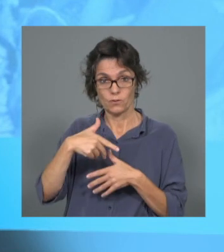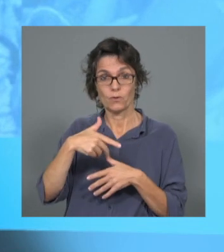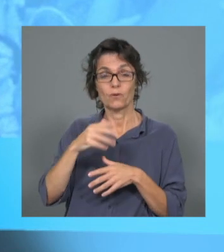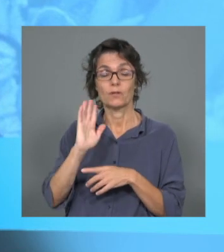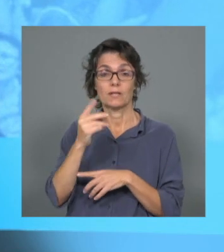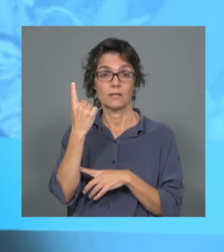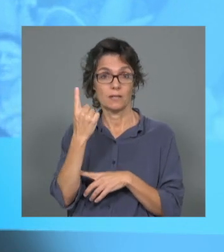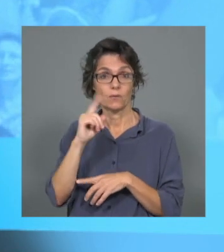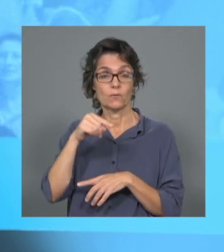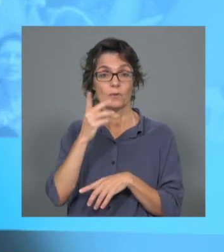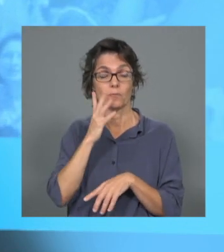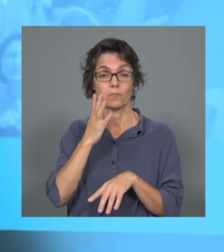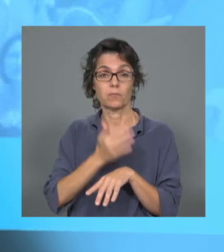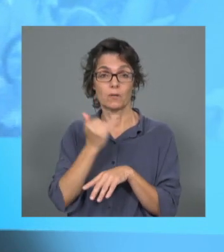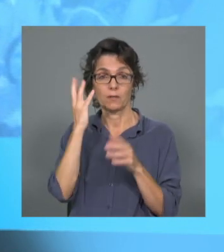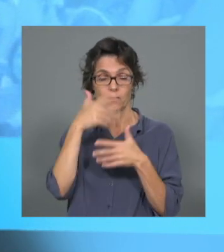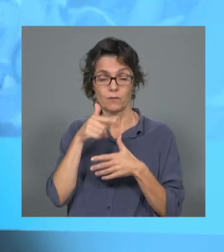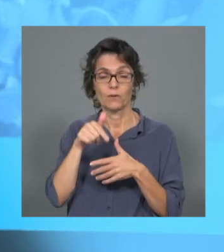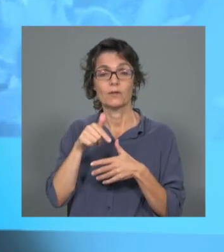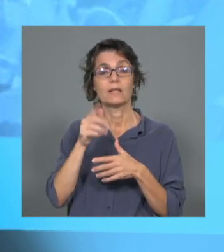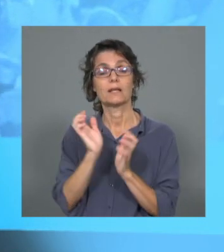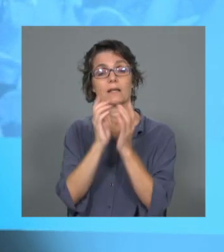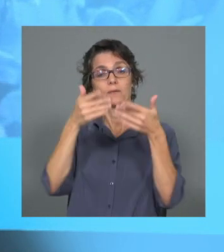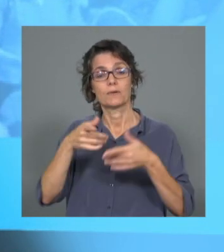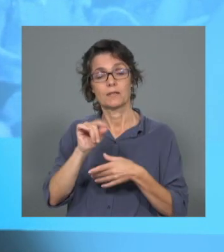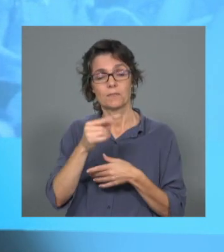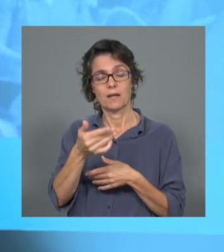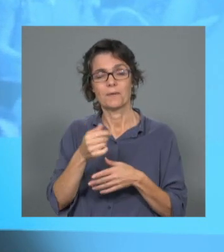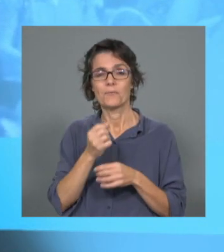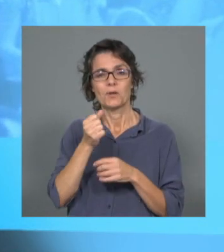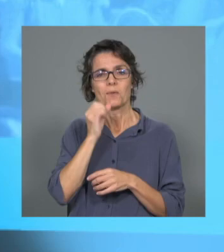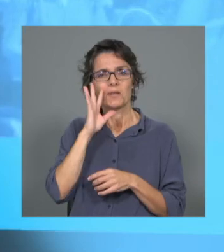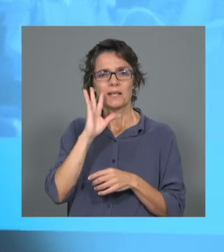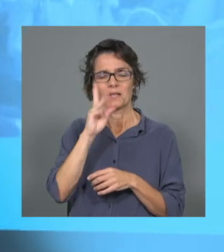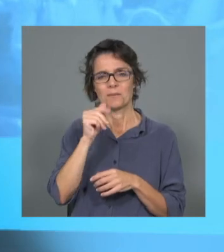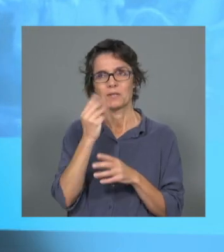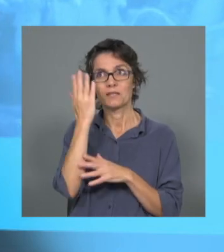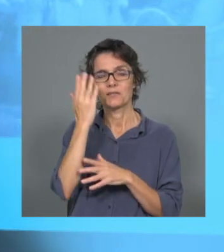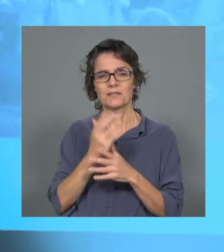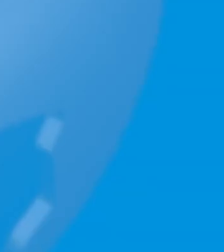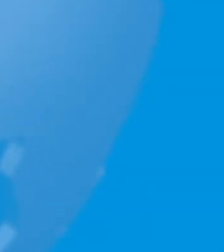a meia-noite e permanentemente no nosso portal de informação. Desejo-lhe uma boa tarde e até amanhã, se os quiser.